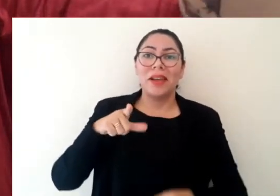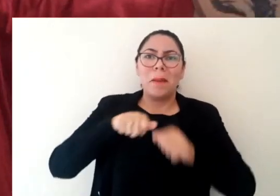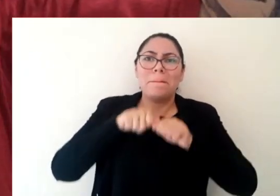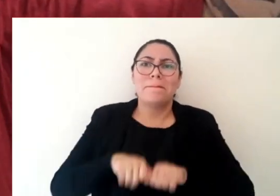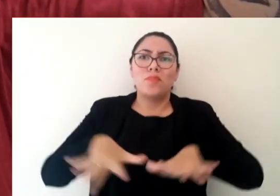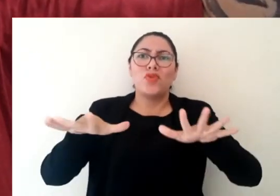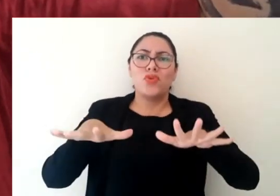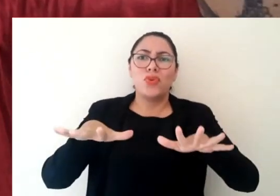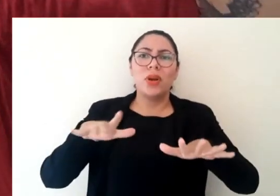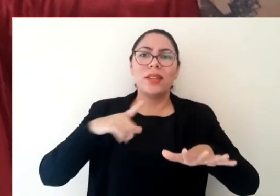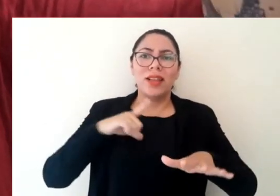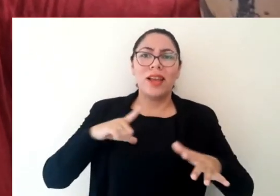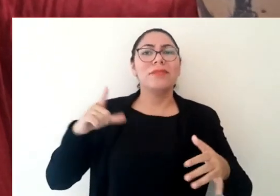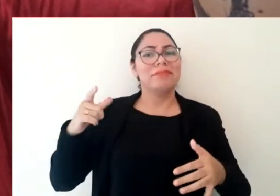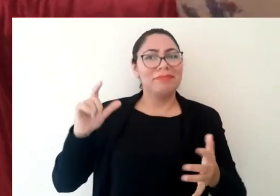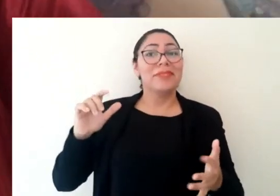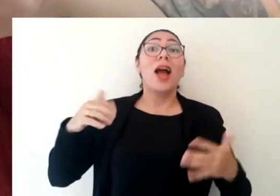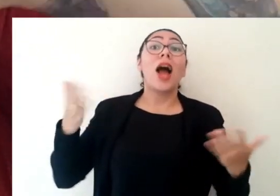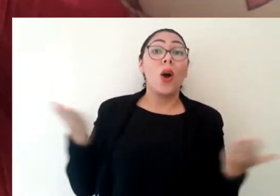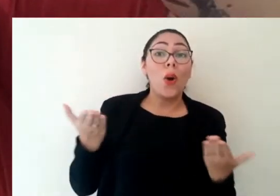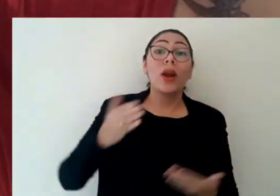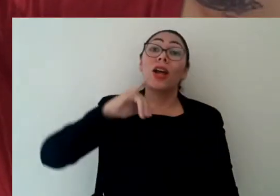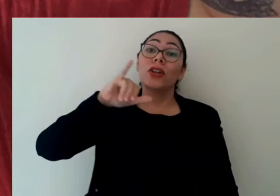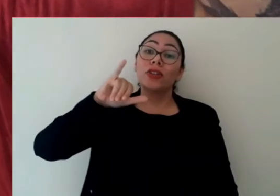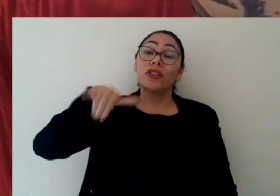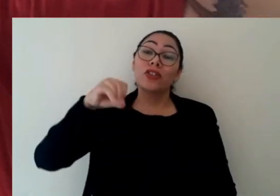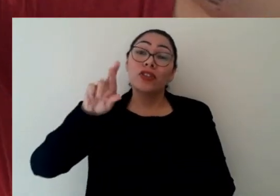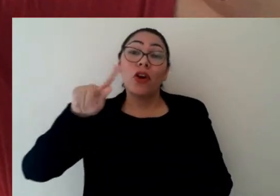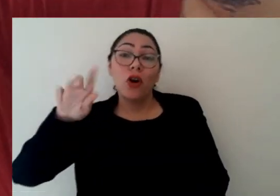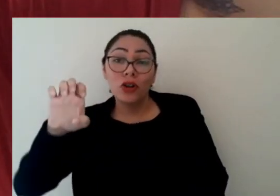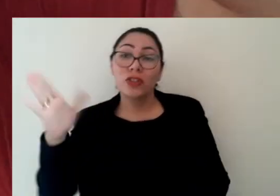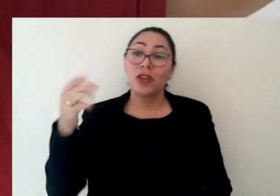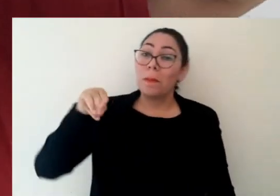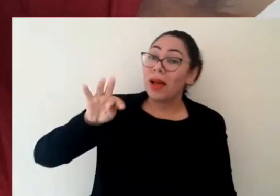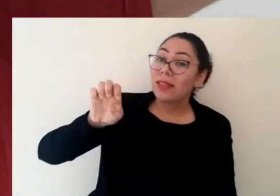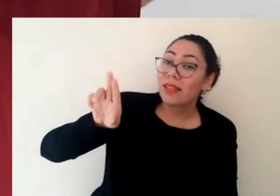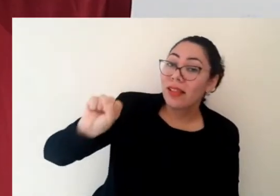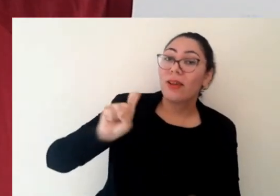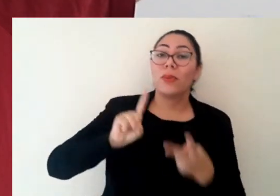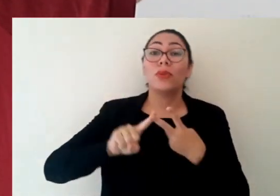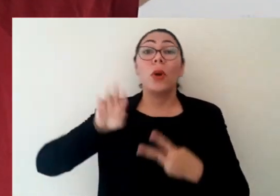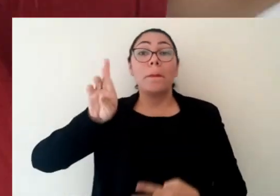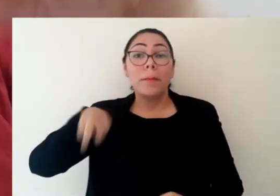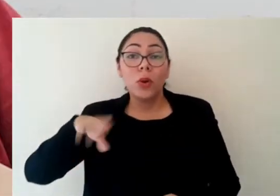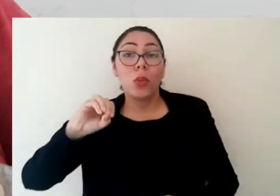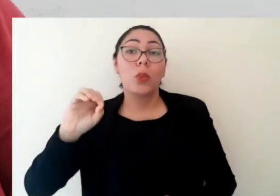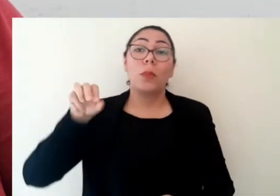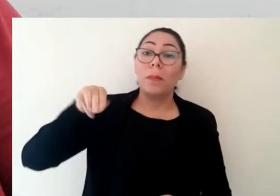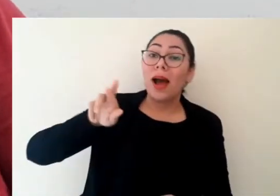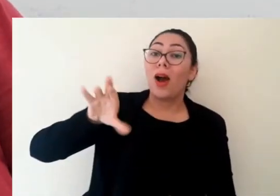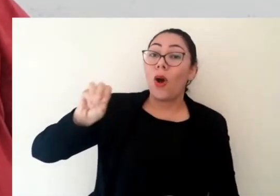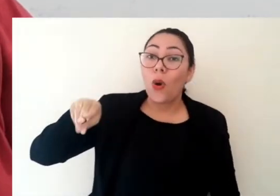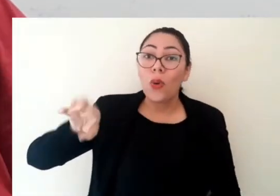outra epidemia, vamos dizer assim, de sertanejo. Começou Jorge Mateus, Bruno e Marrone e tal, e voltou de novo. E nós temos